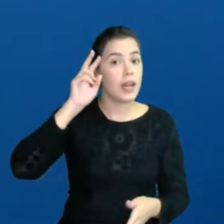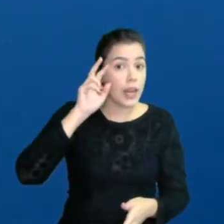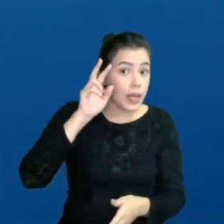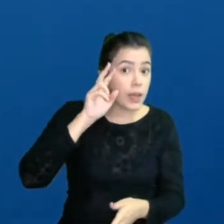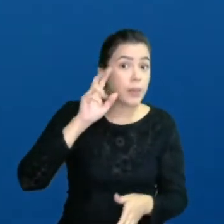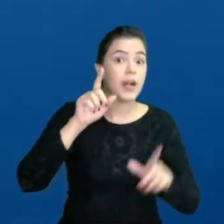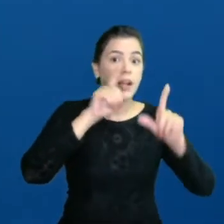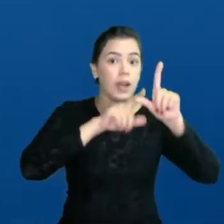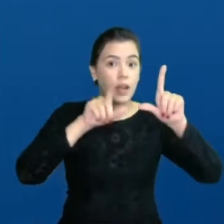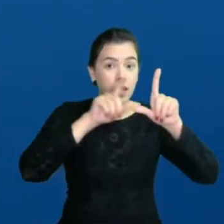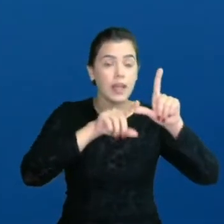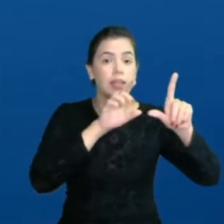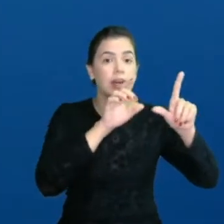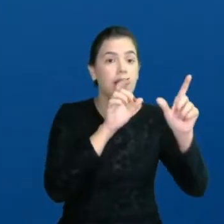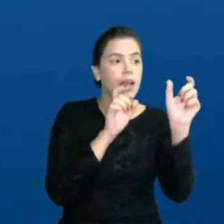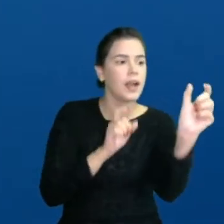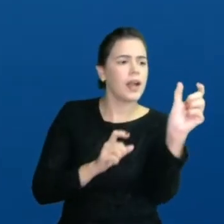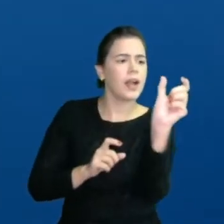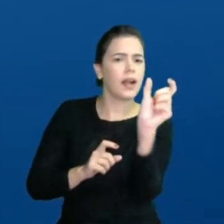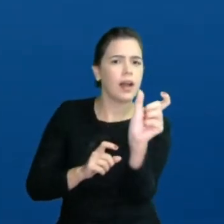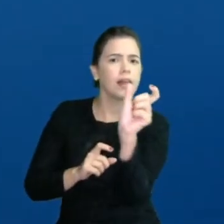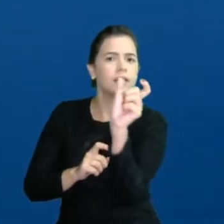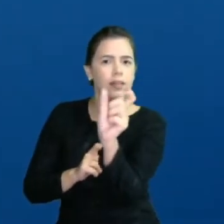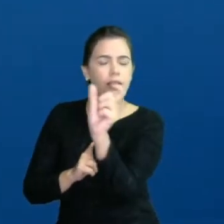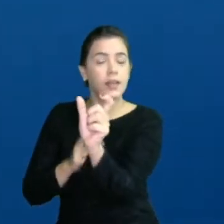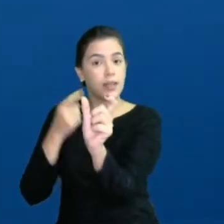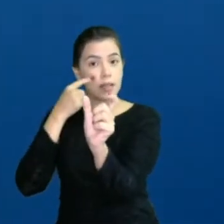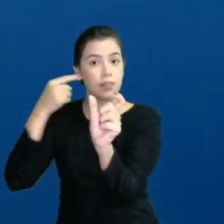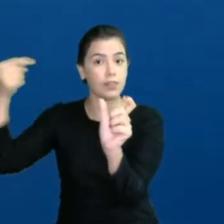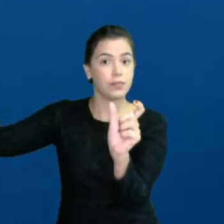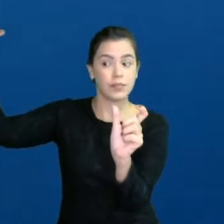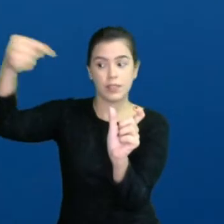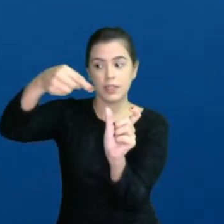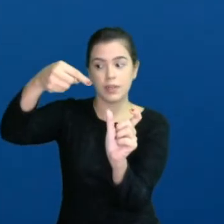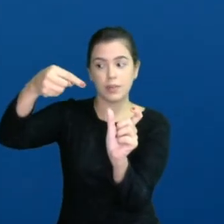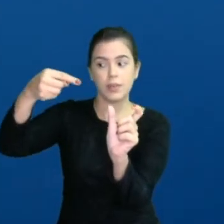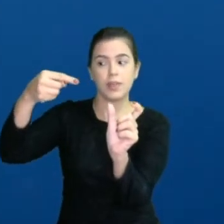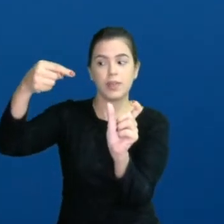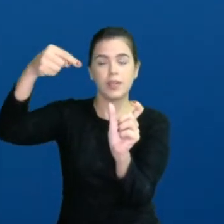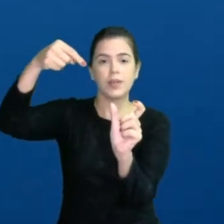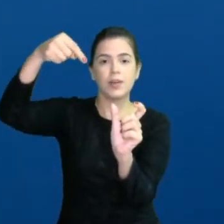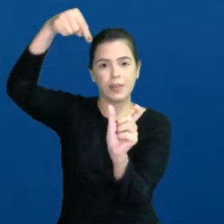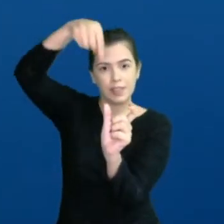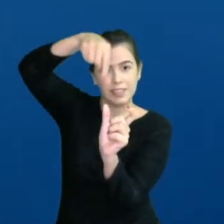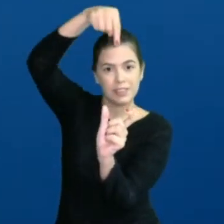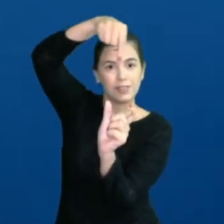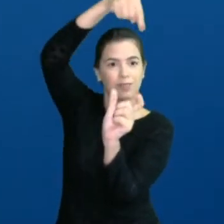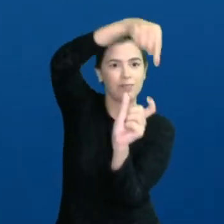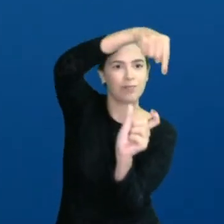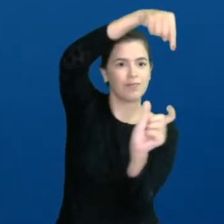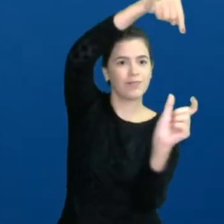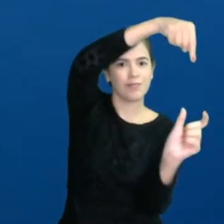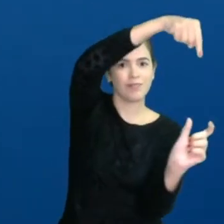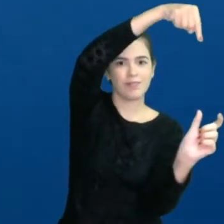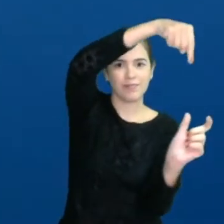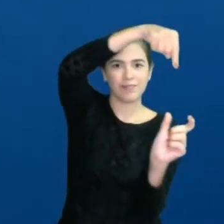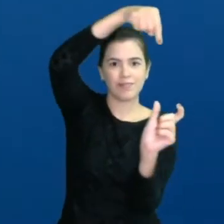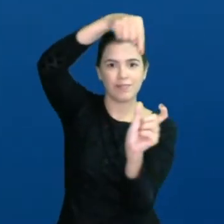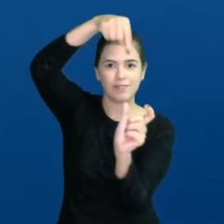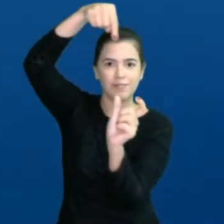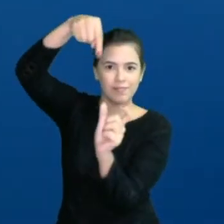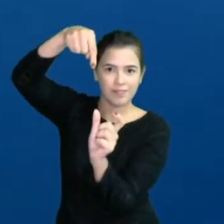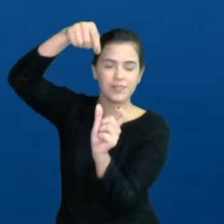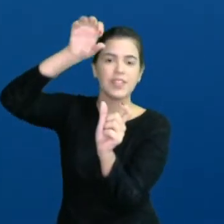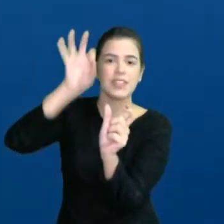cada pedacinho desse? Então, tá vendo aqui a seta apontando? Cada pedacinho desse vai corresponder a uma